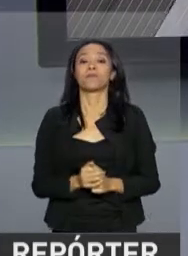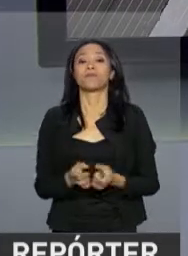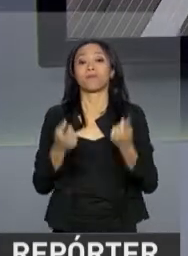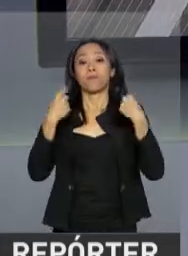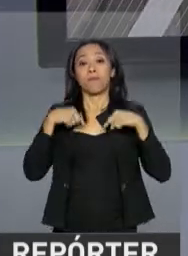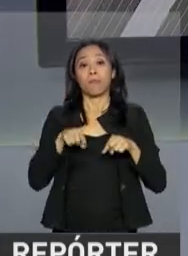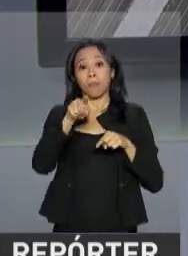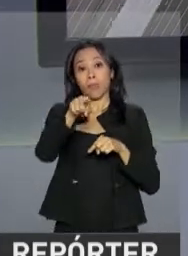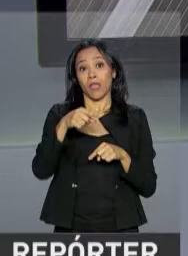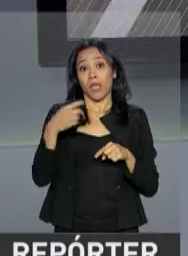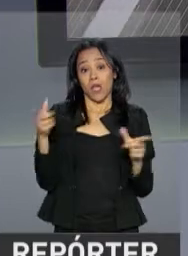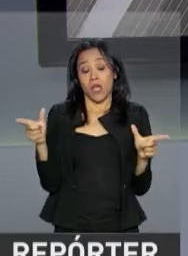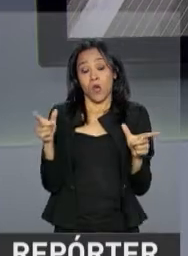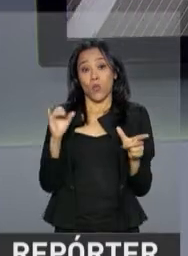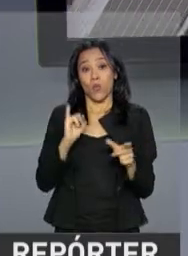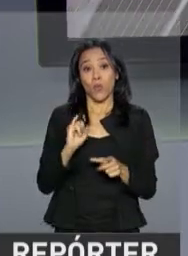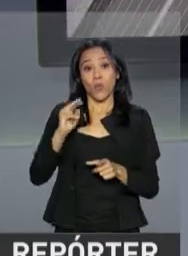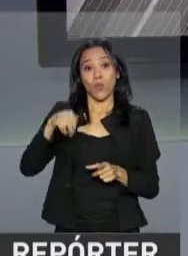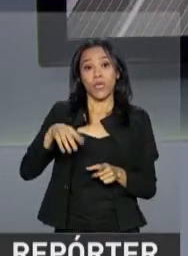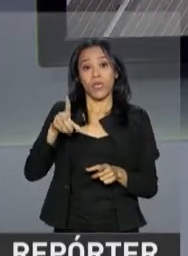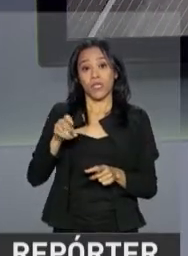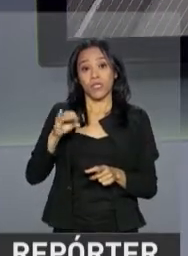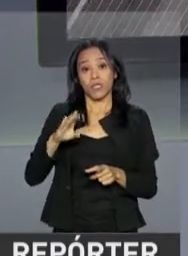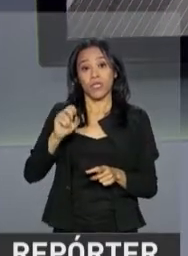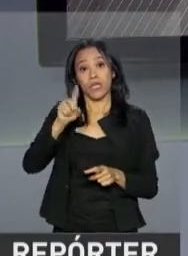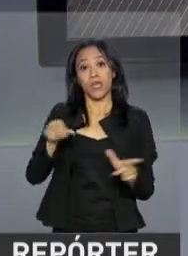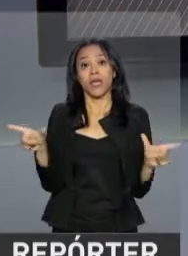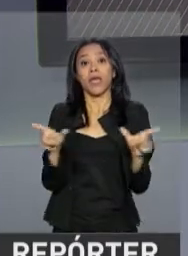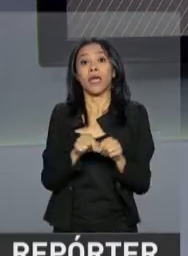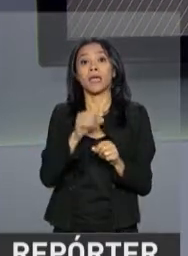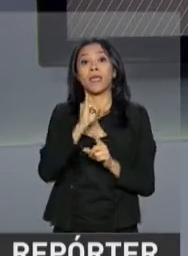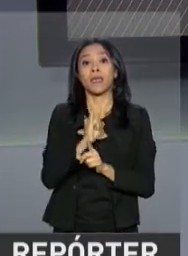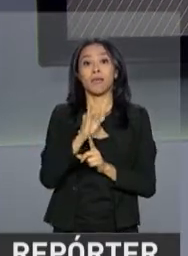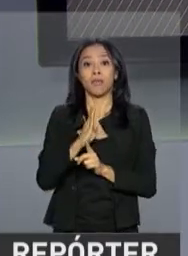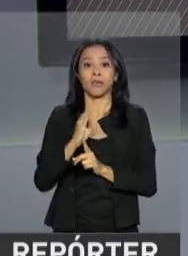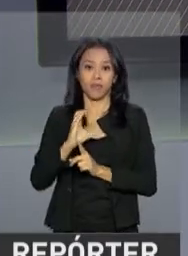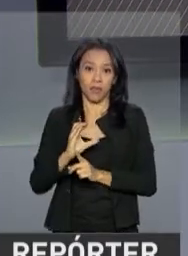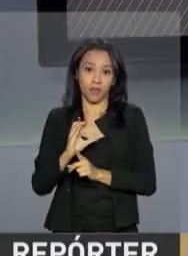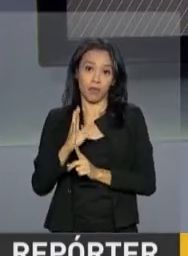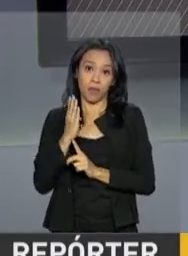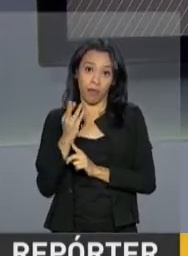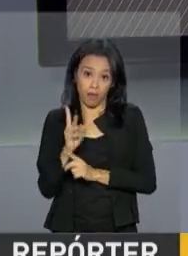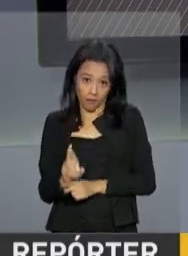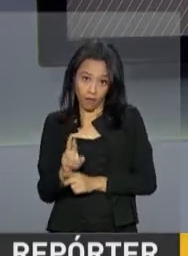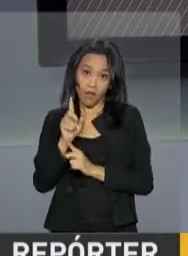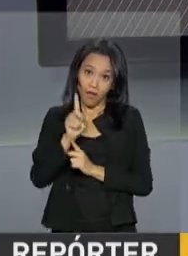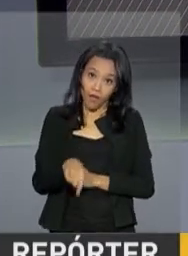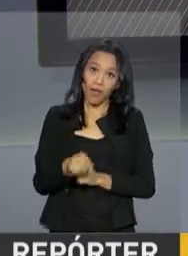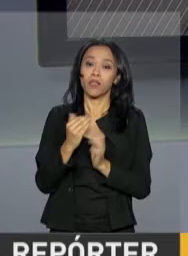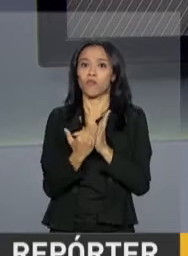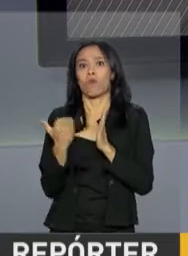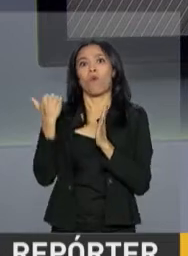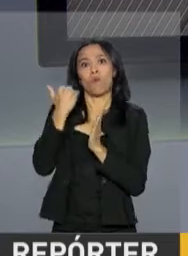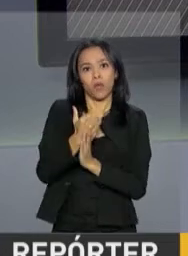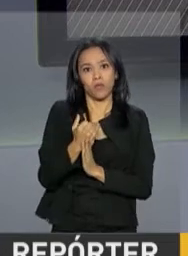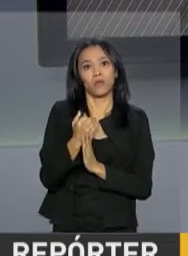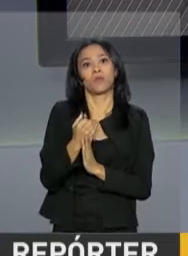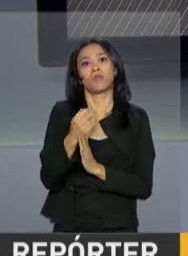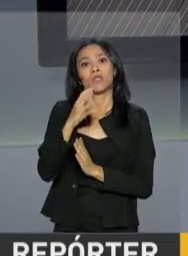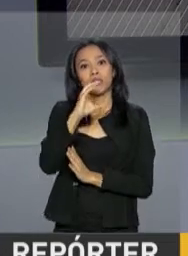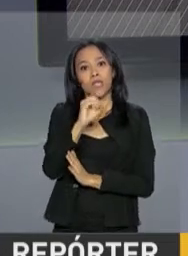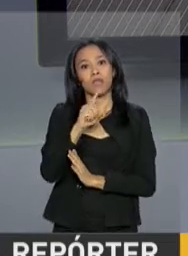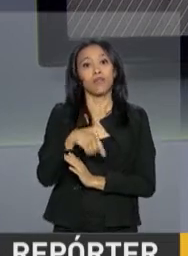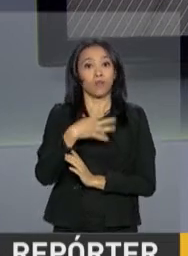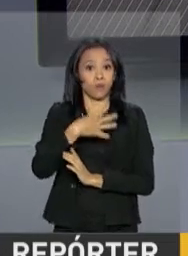de atividade econômica do banco central ibc-br considerado uma prévia do pib teve alta de 0,46 por cento